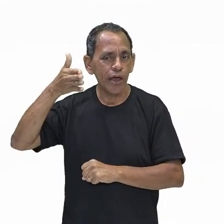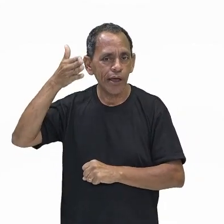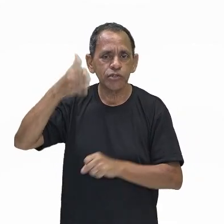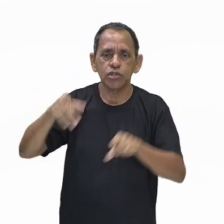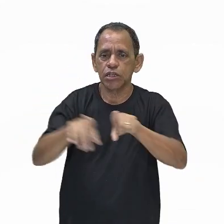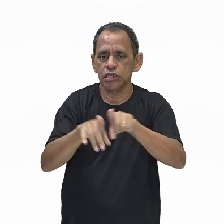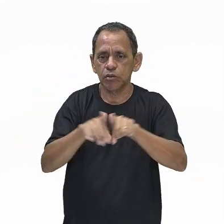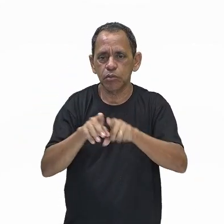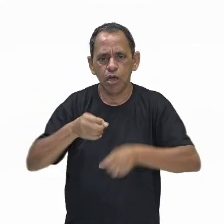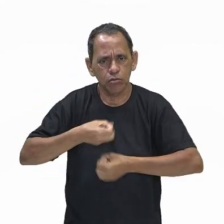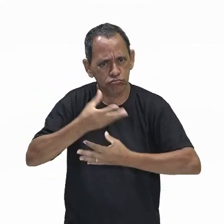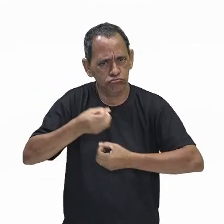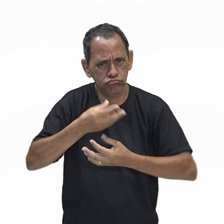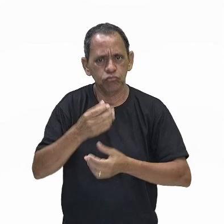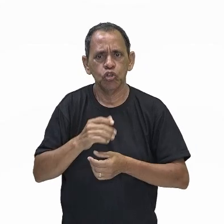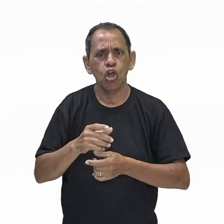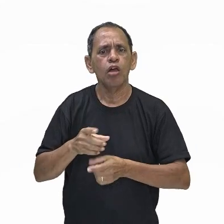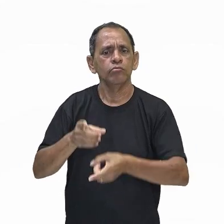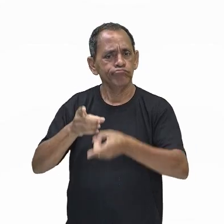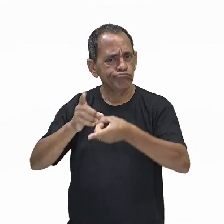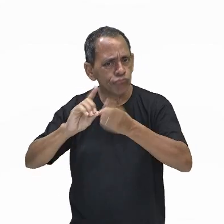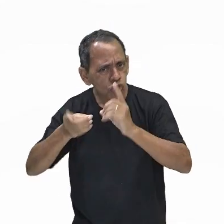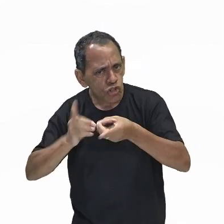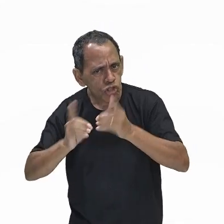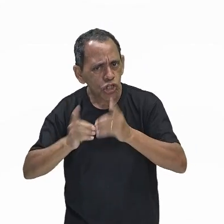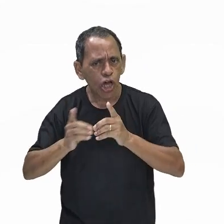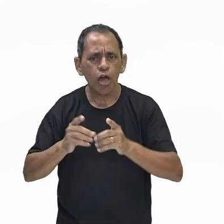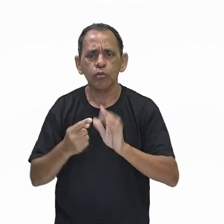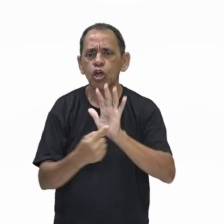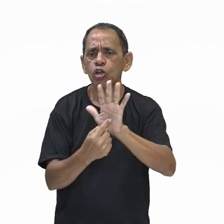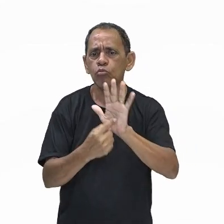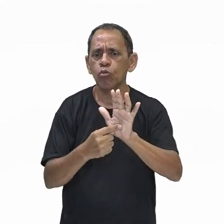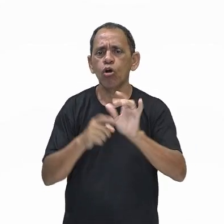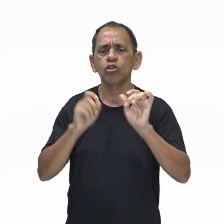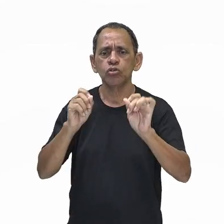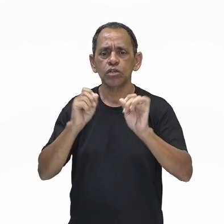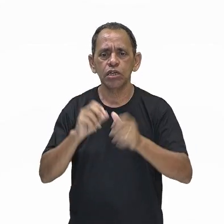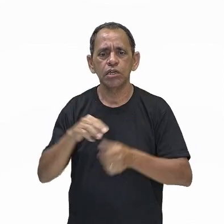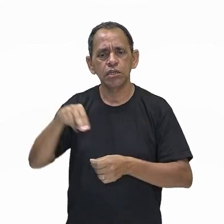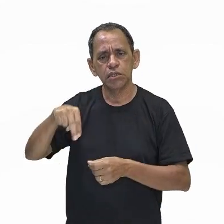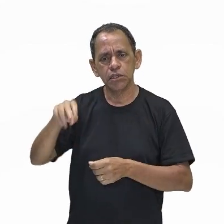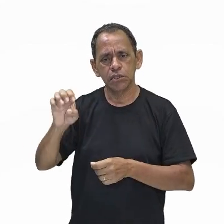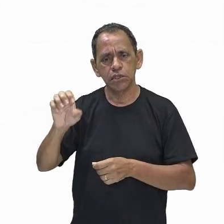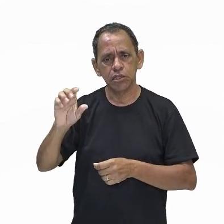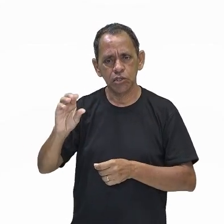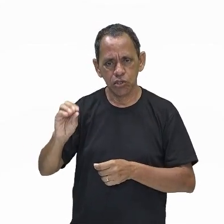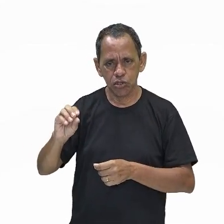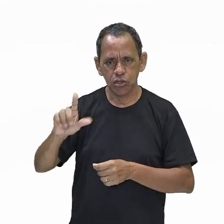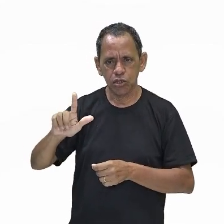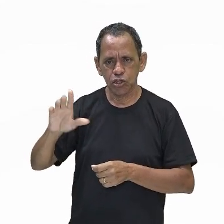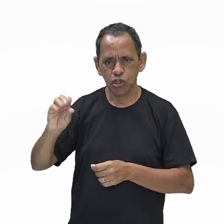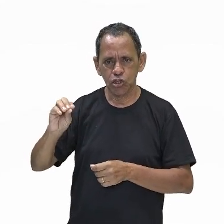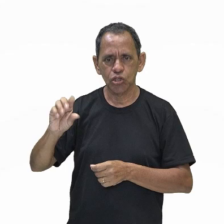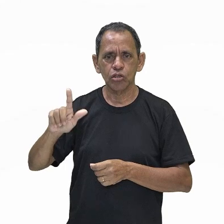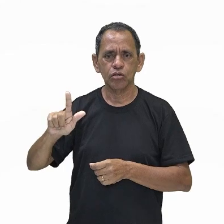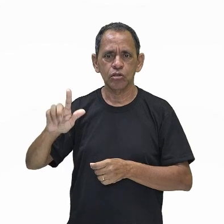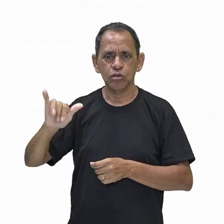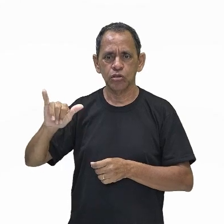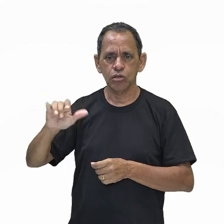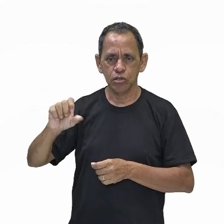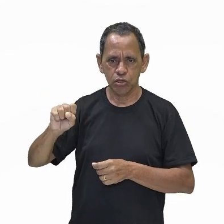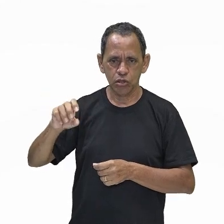como é que se diz? Dinâmicas, né? Ele traz bastante neologismo, então na obra dele, ele criou